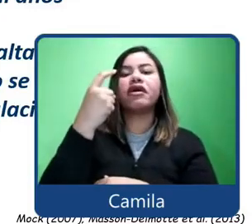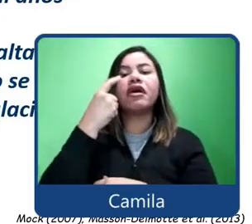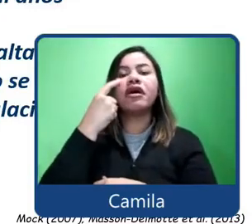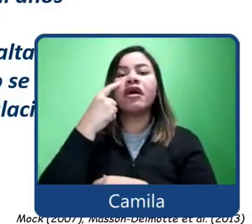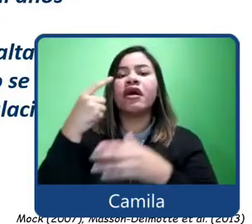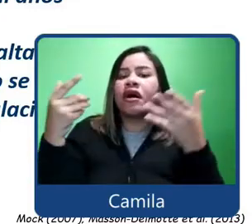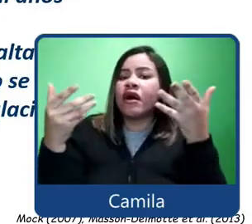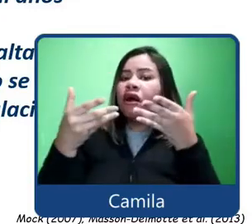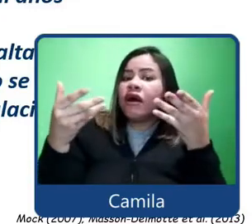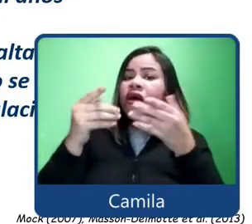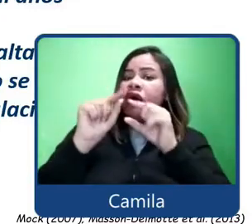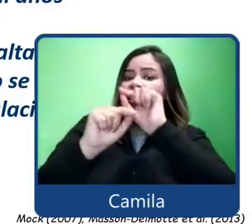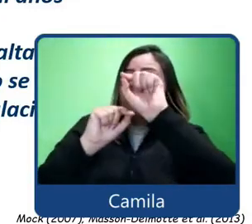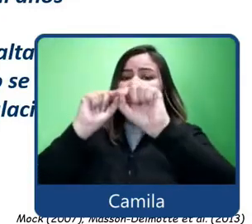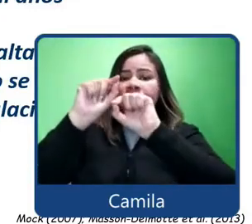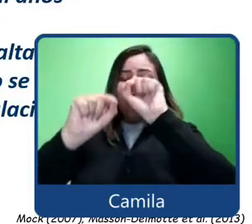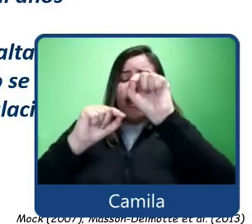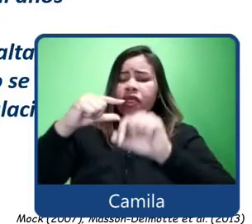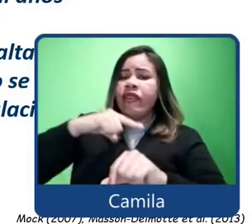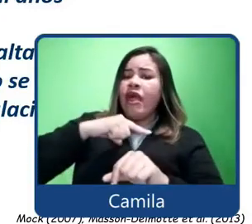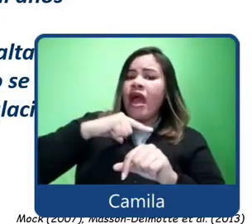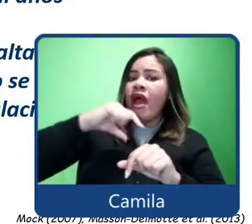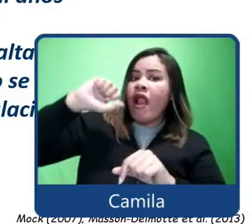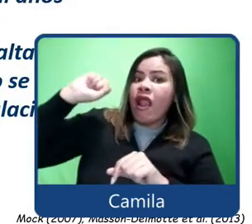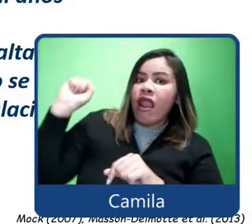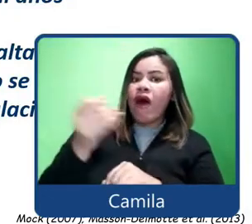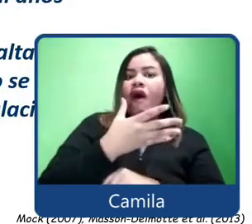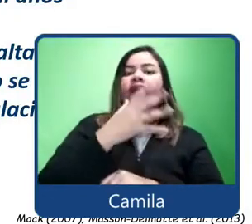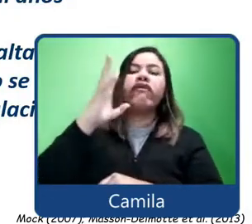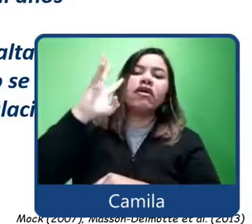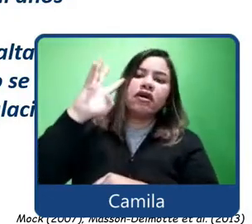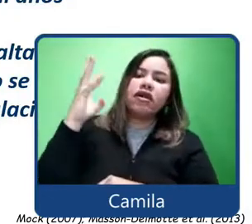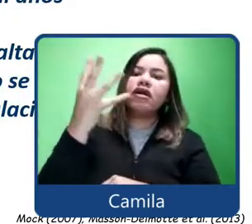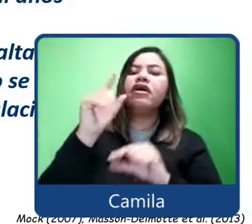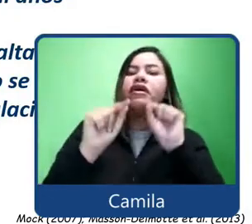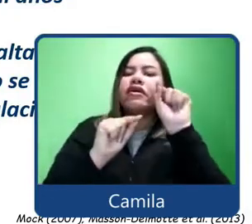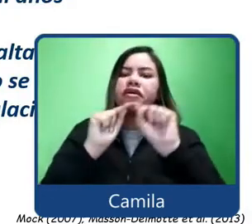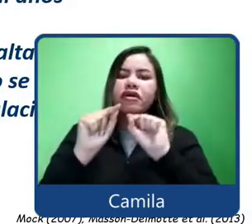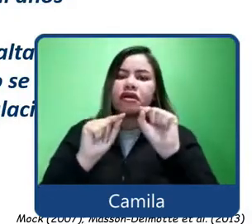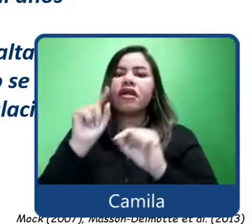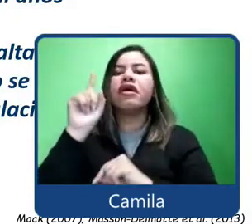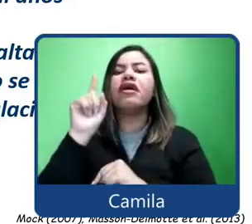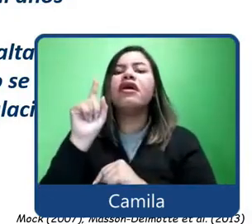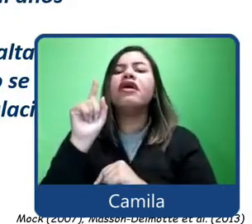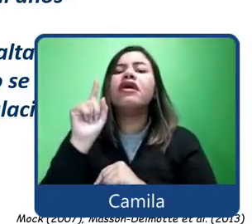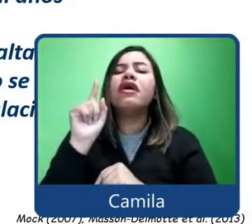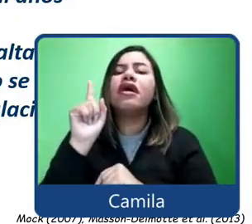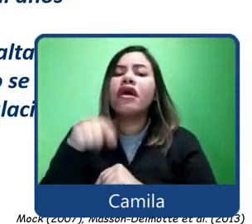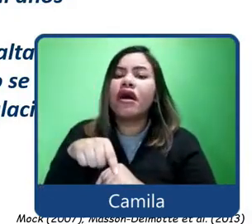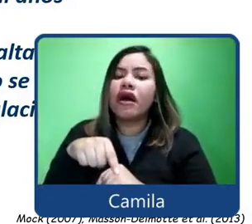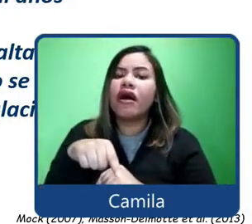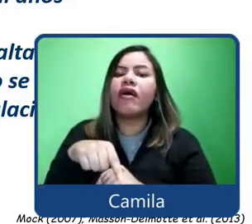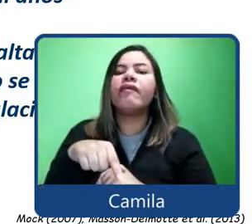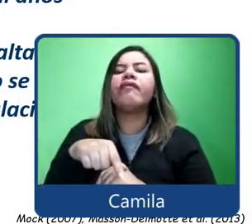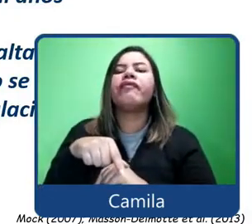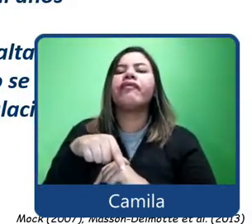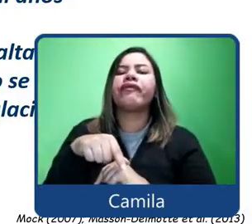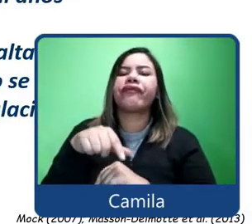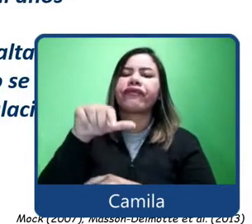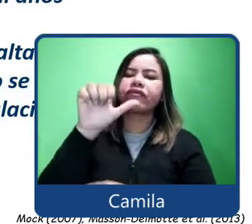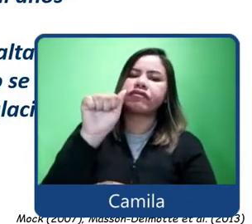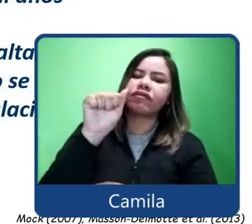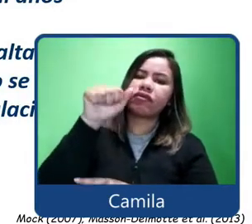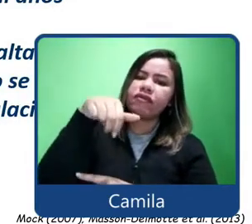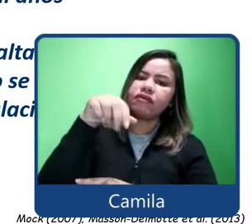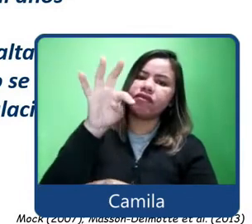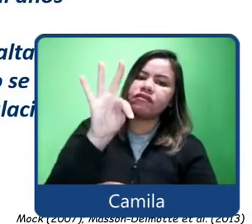uma nova forçante climática extremamente intensa atuando no planeta, que é a forçante antrópica. E